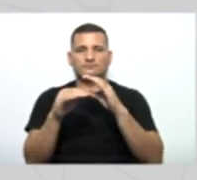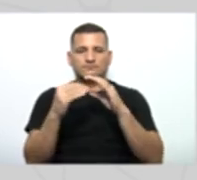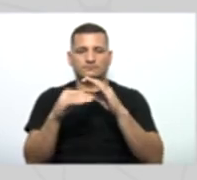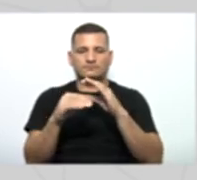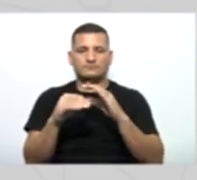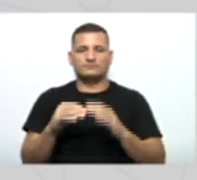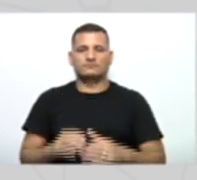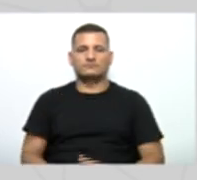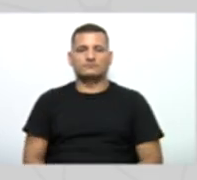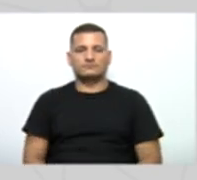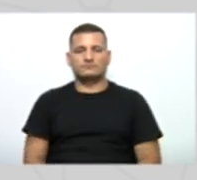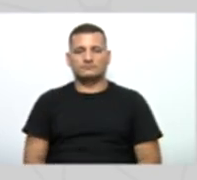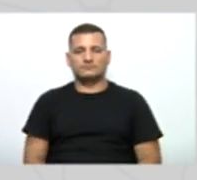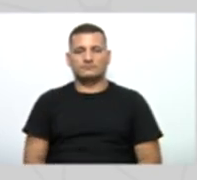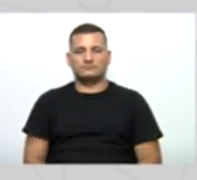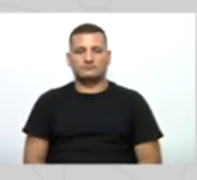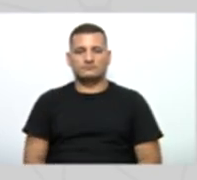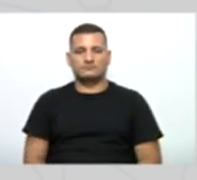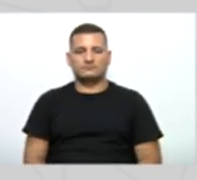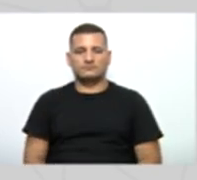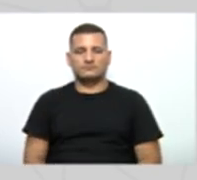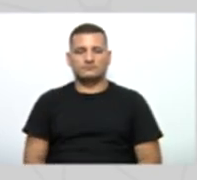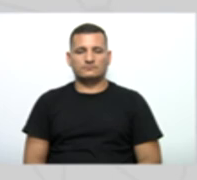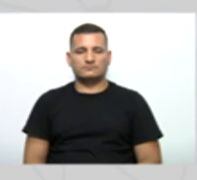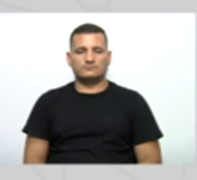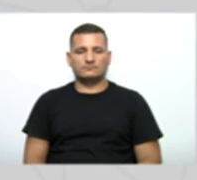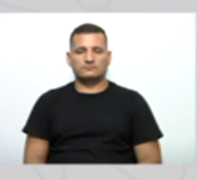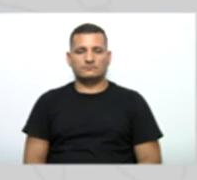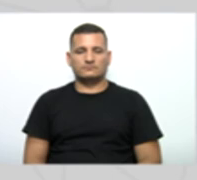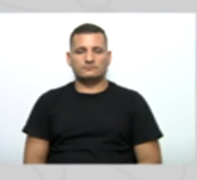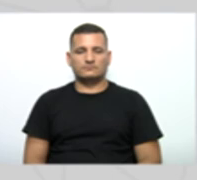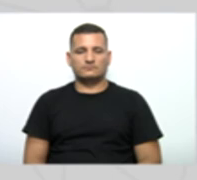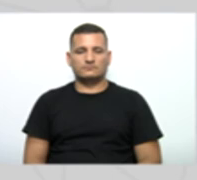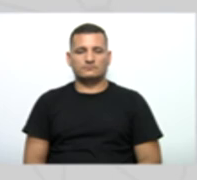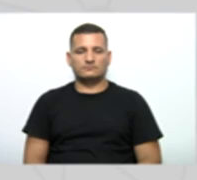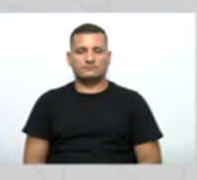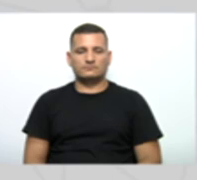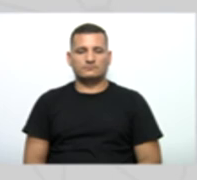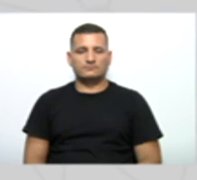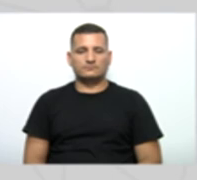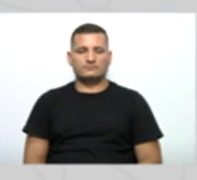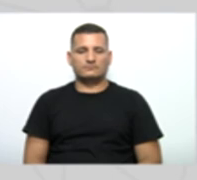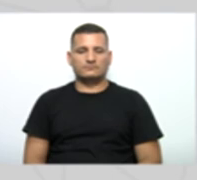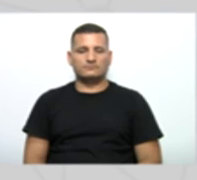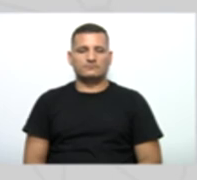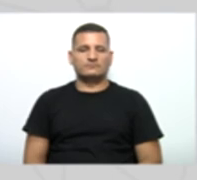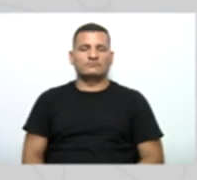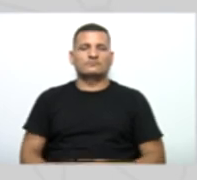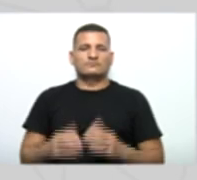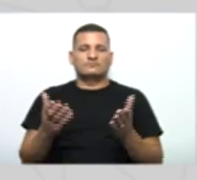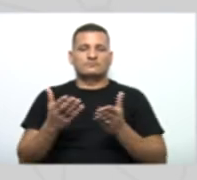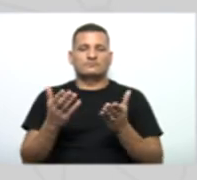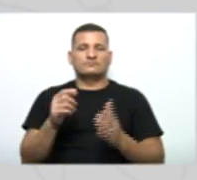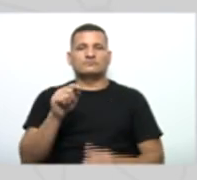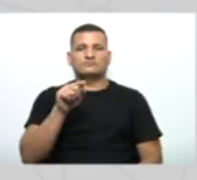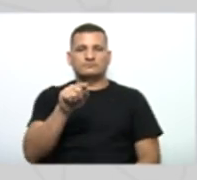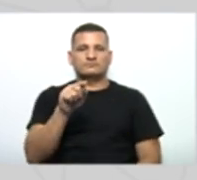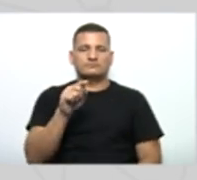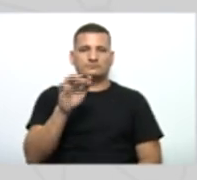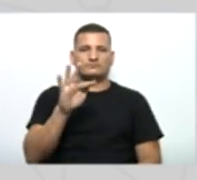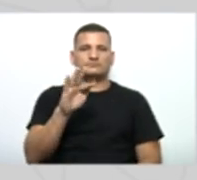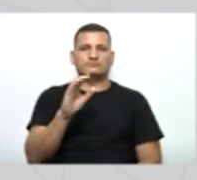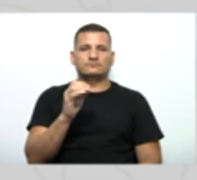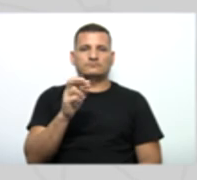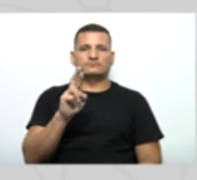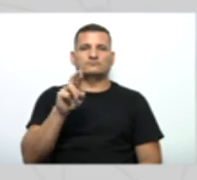dois pontos, abro e fecho chaves. Aí eu vou fechar aspas. Falta o que agora? O ponto format. Aí